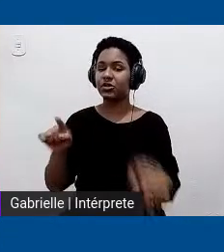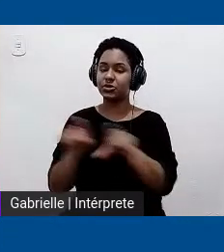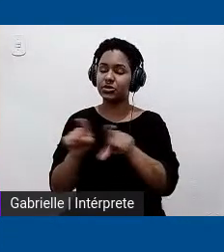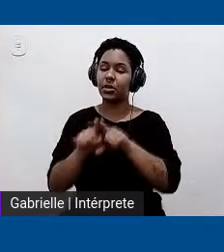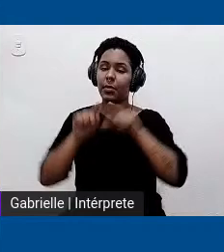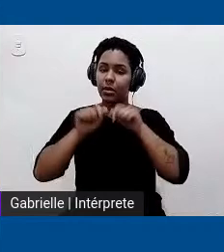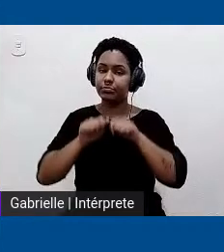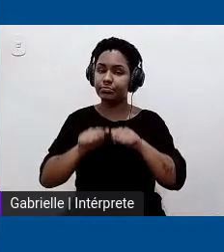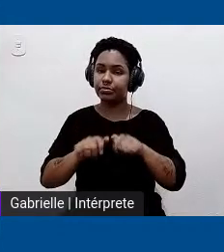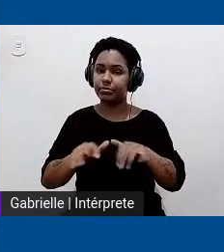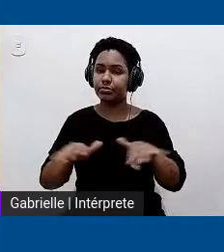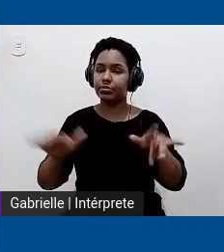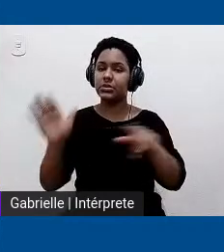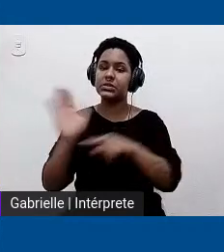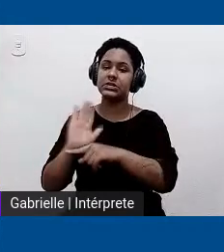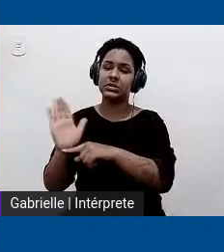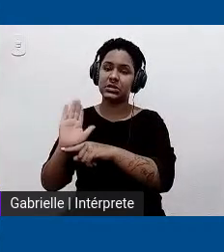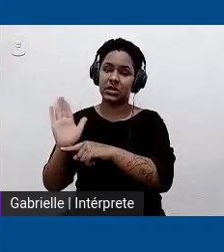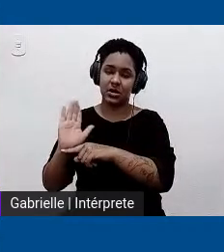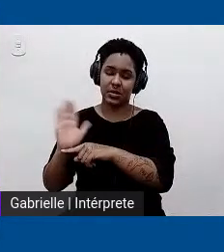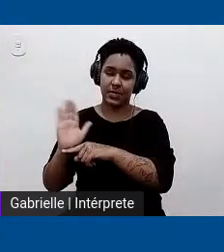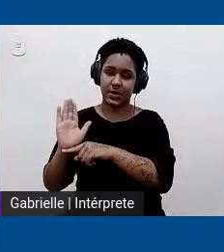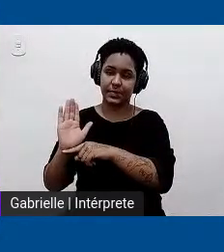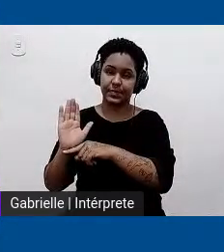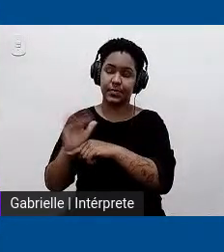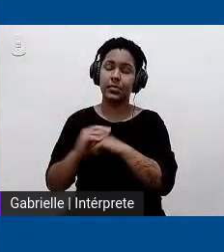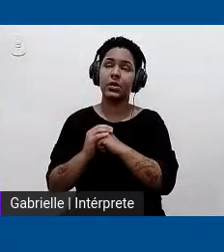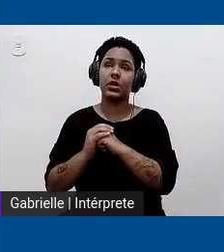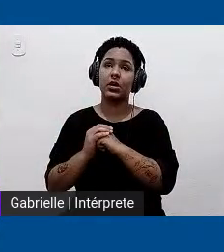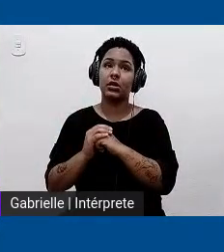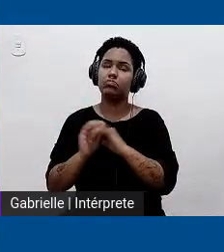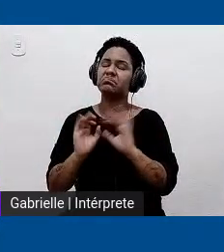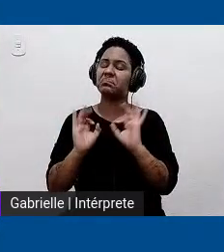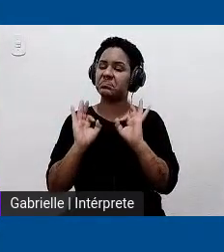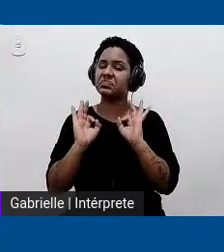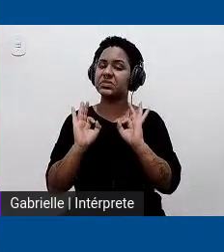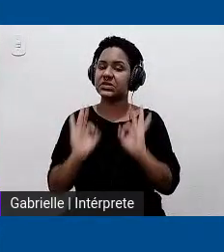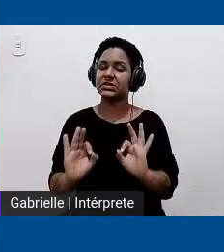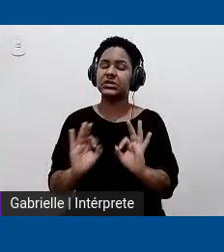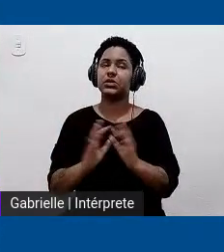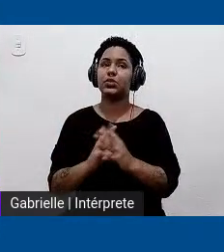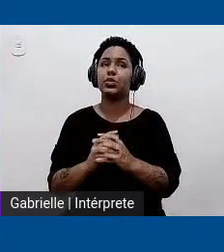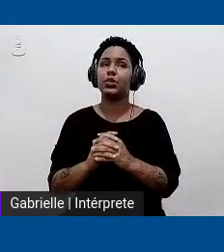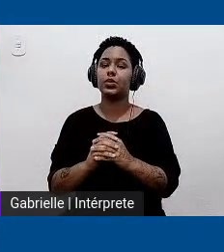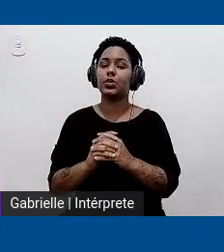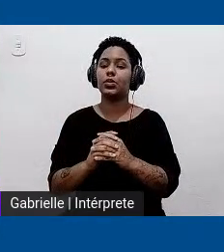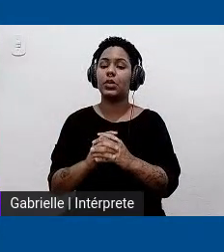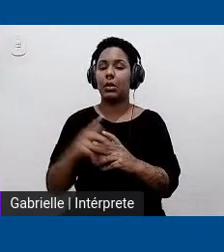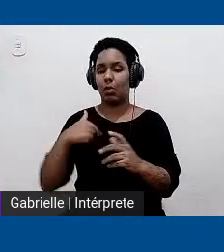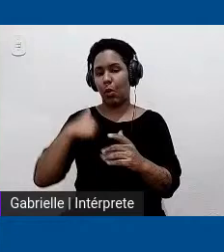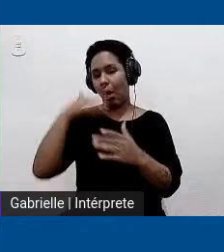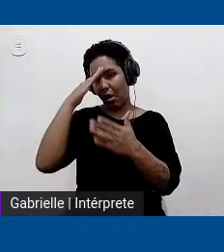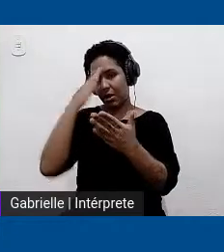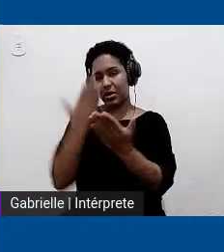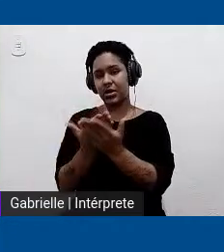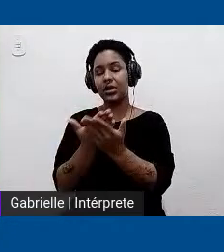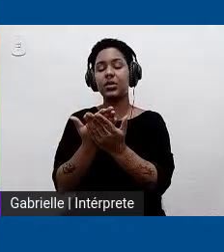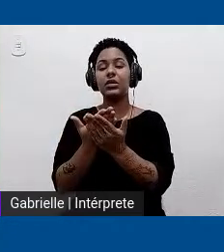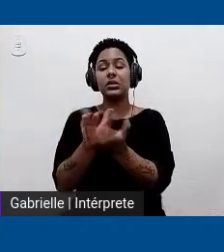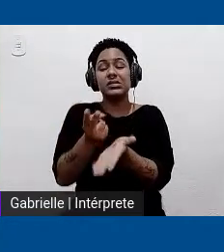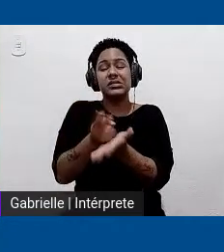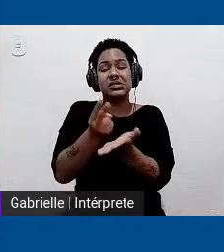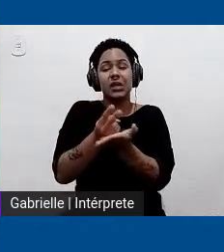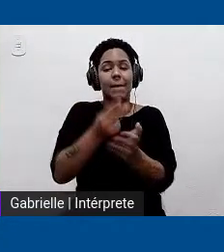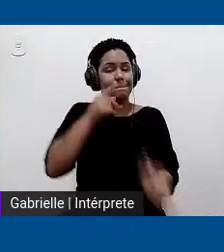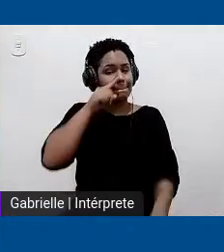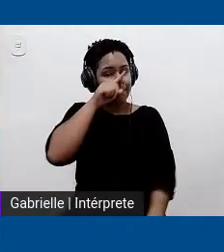precursor do cinema. E, sem dúvida alguma, eu acho que é sempre perigoso